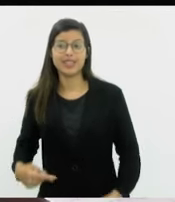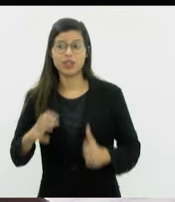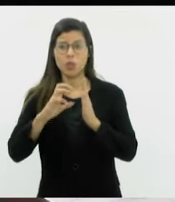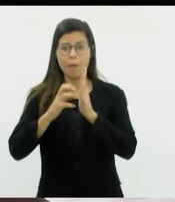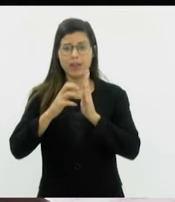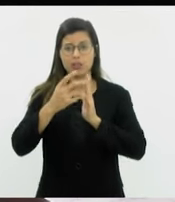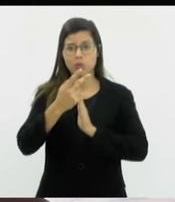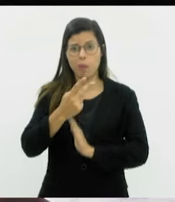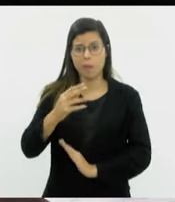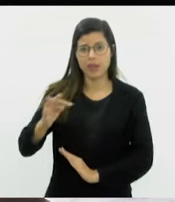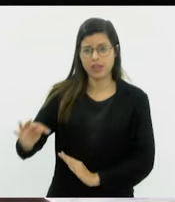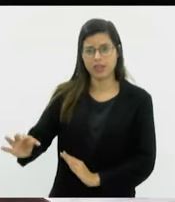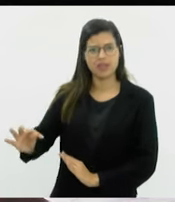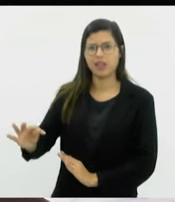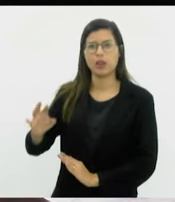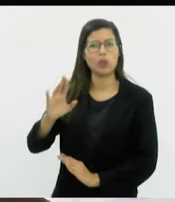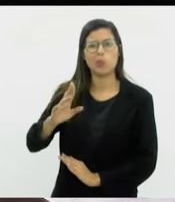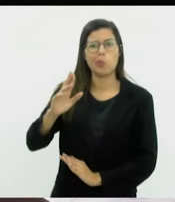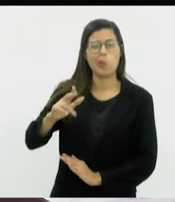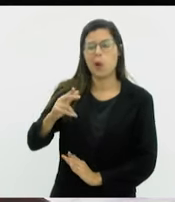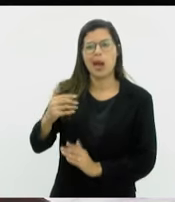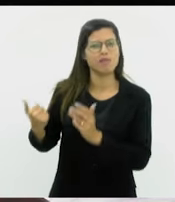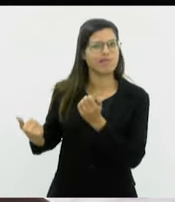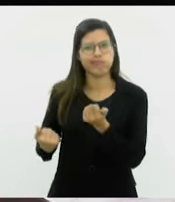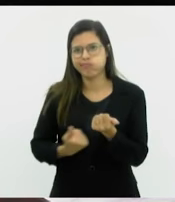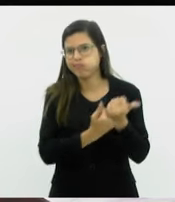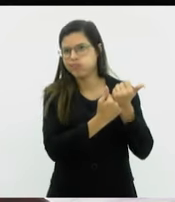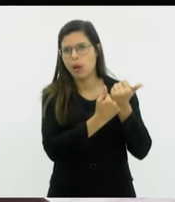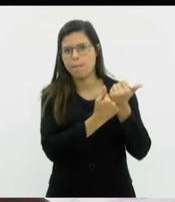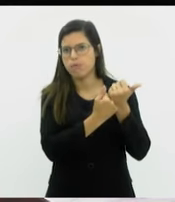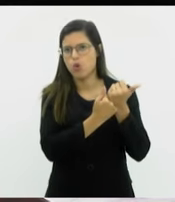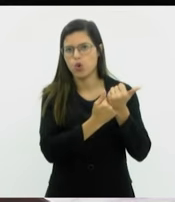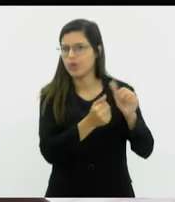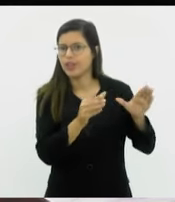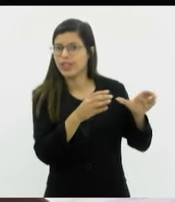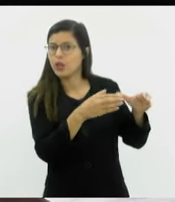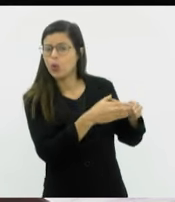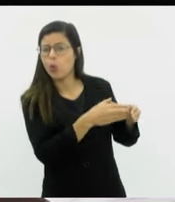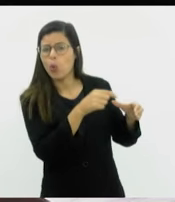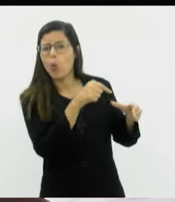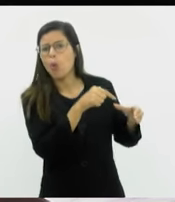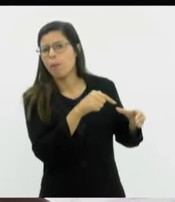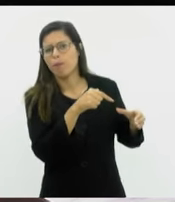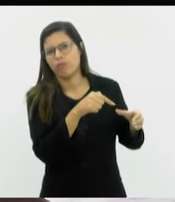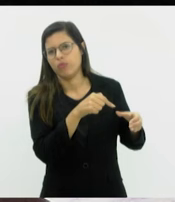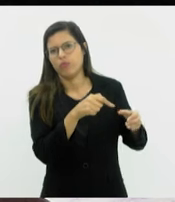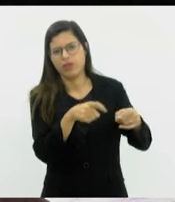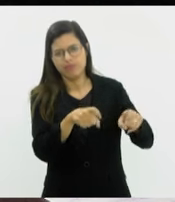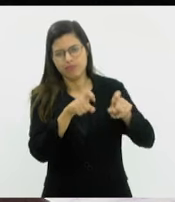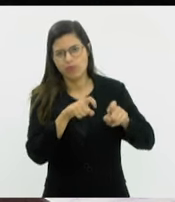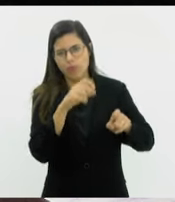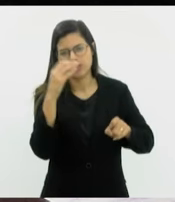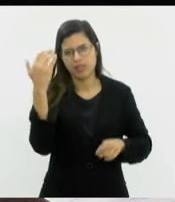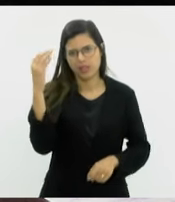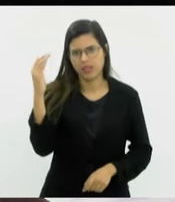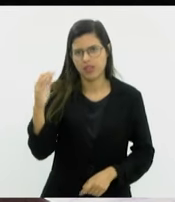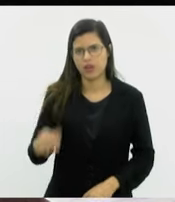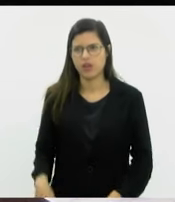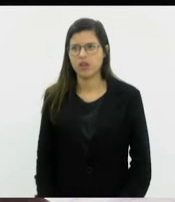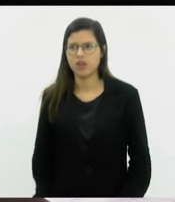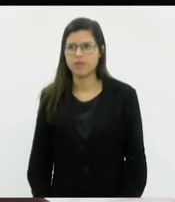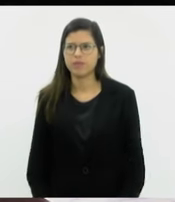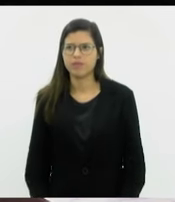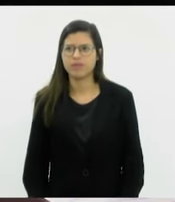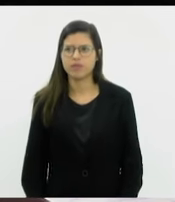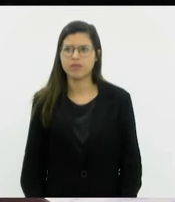posiciona aliado dessa trupe que hoje ocupa a cidade de Niterói, a prefeitura da cidade de Niterói. E